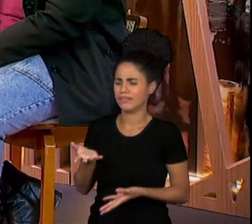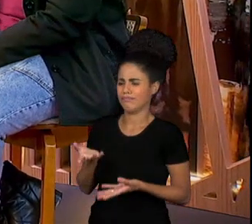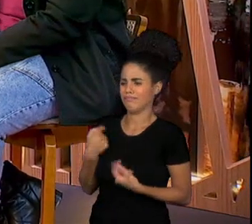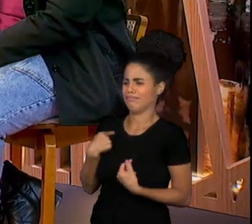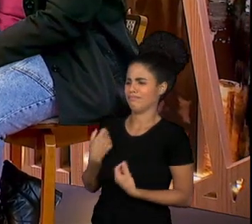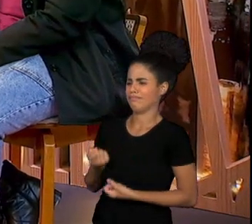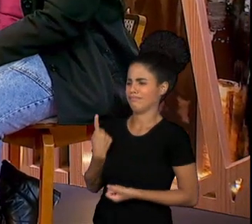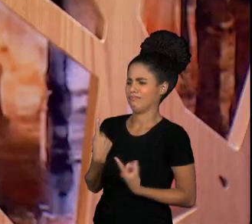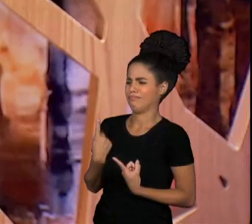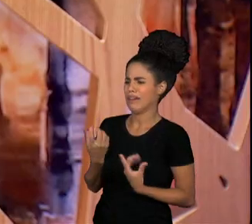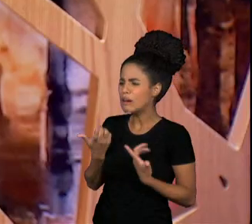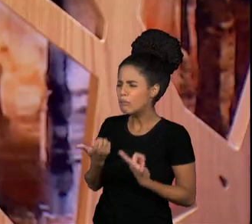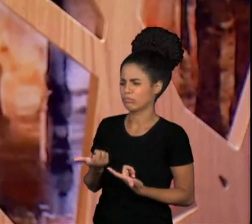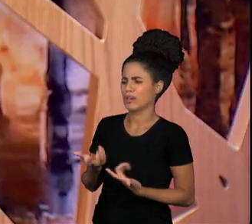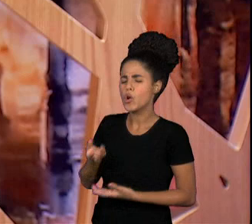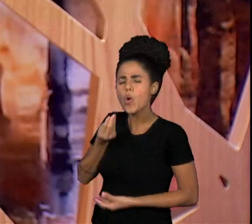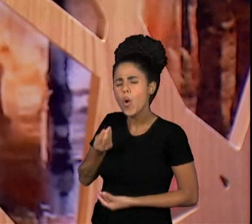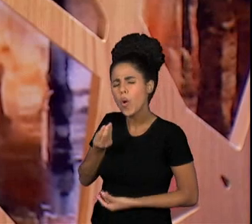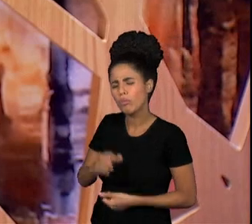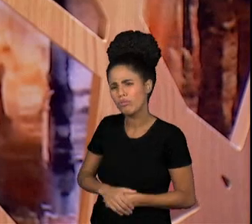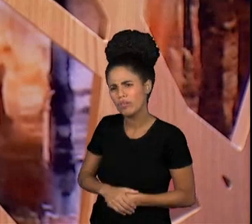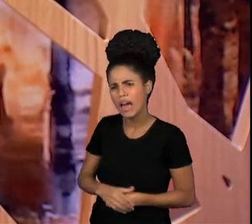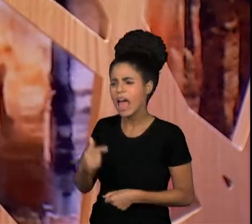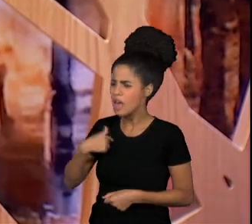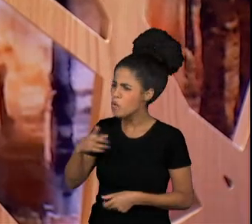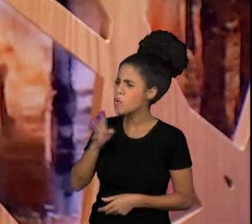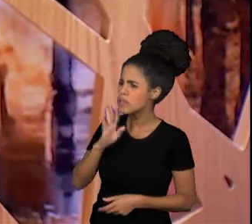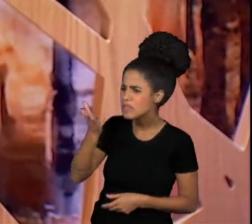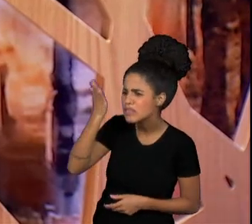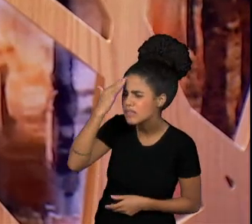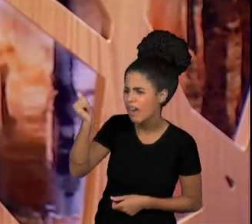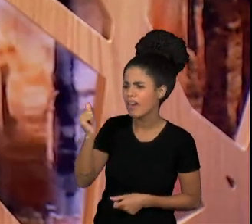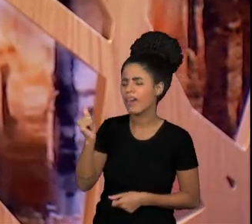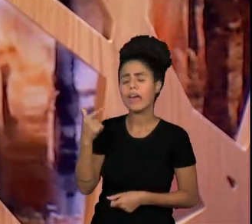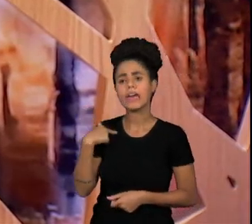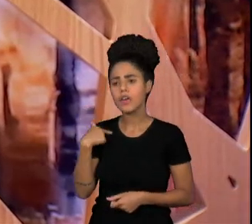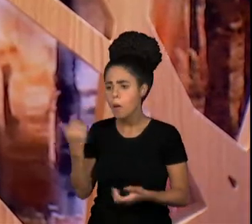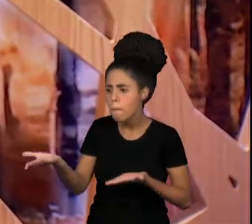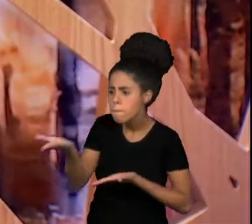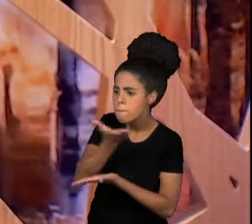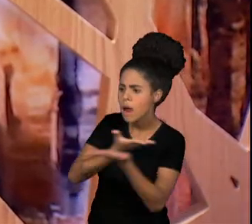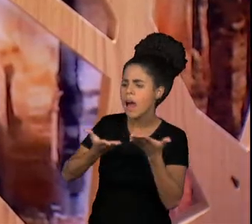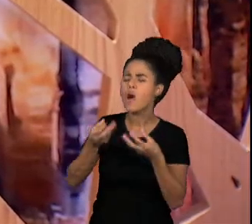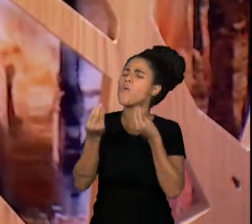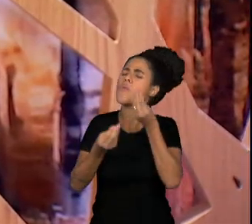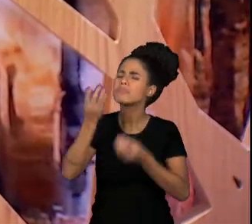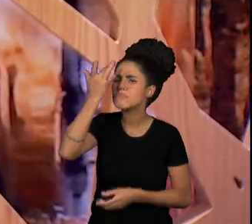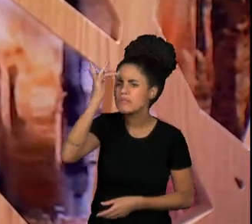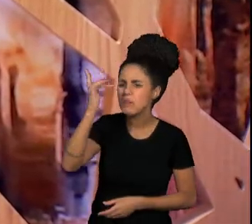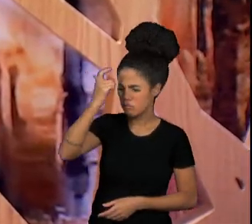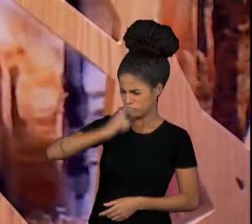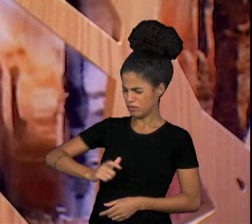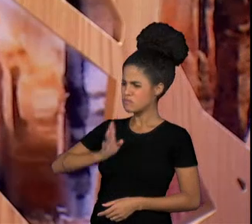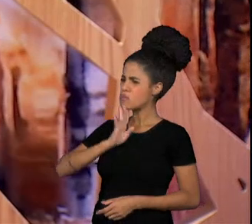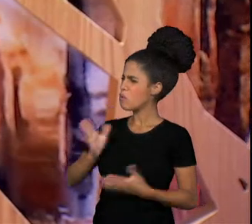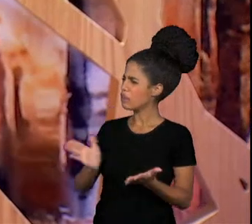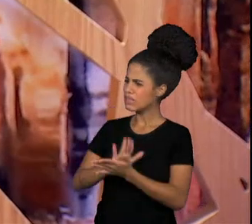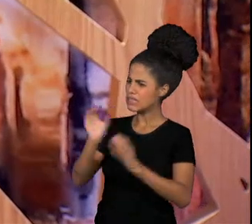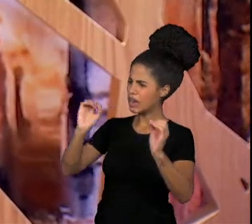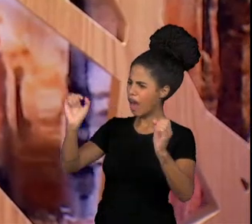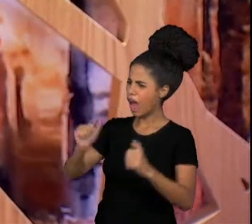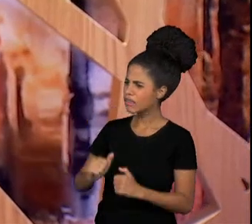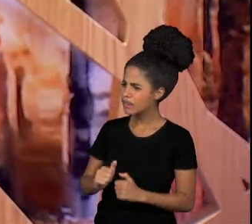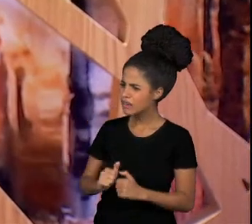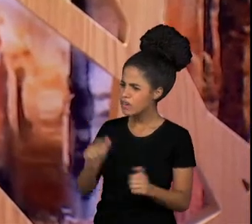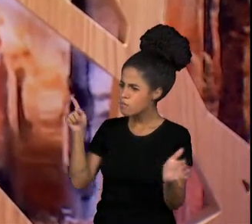ser humilhante. Eu estou aqui, eu conheço, eu convivo, eu compartilho. Como é que essa pessoa não me conhece? Quer dizer, não está interessada em quem